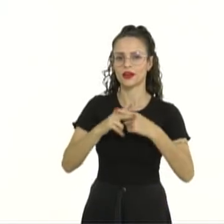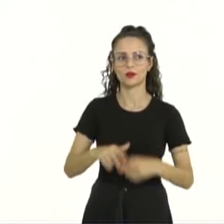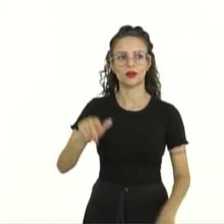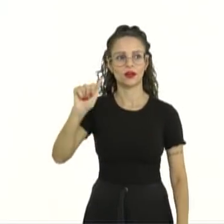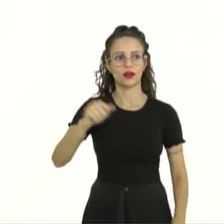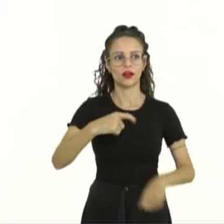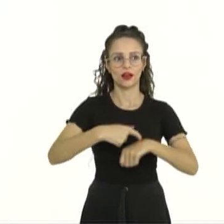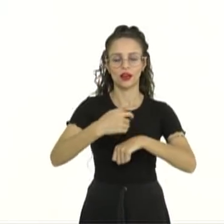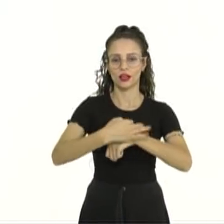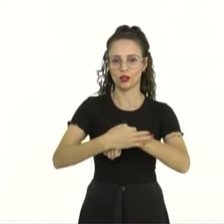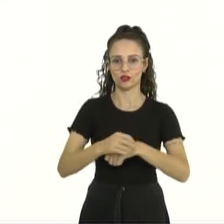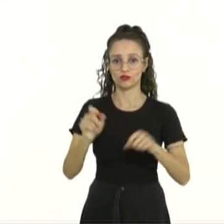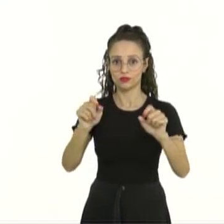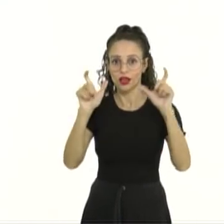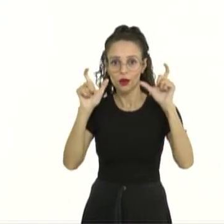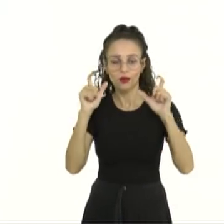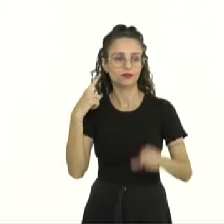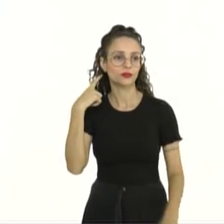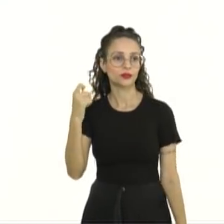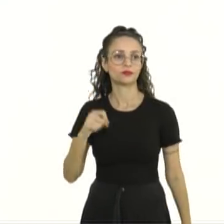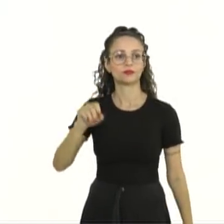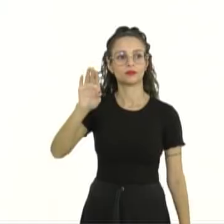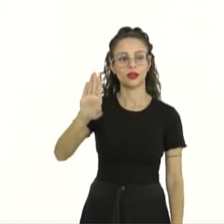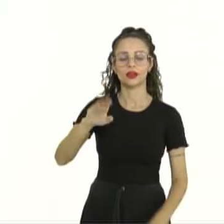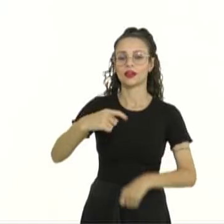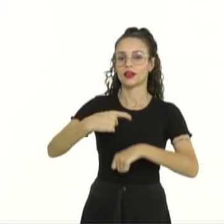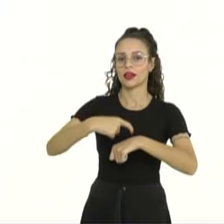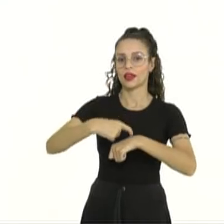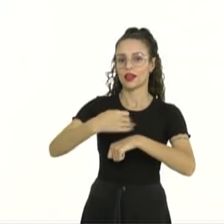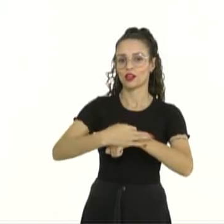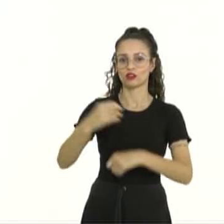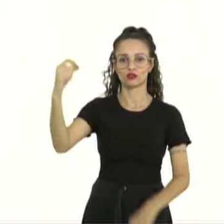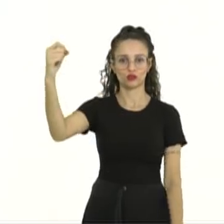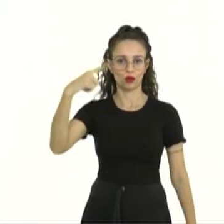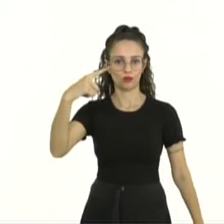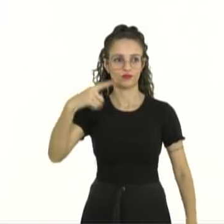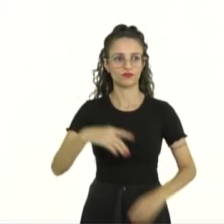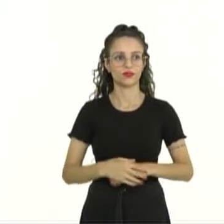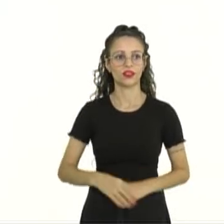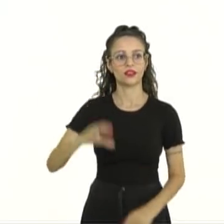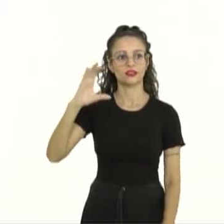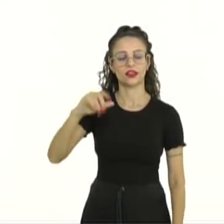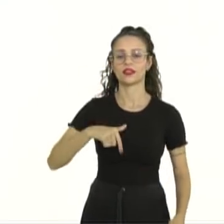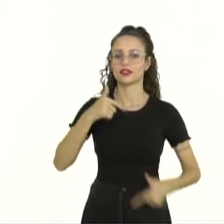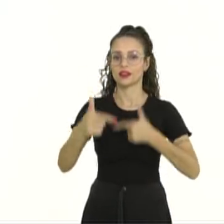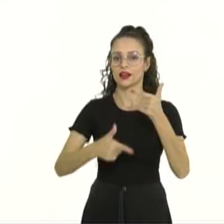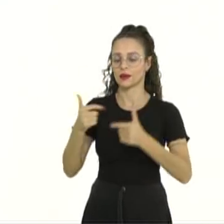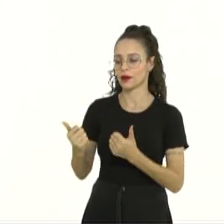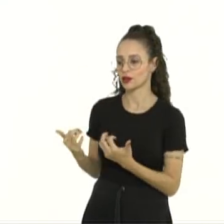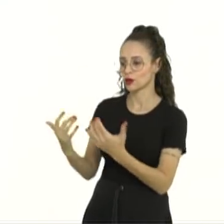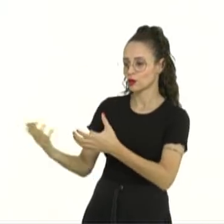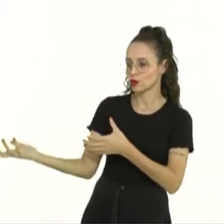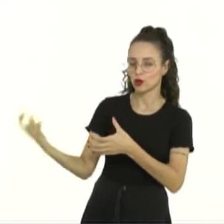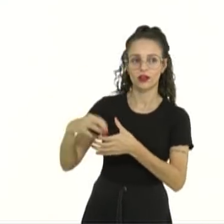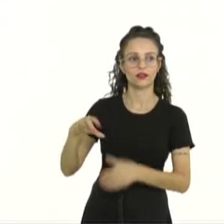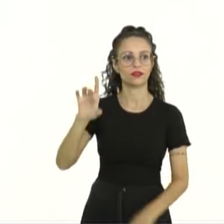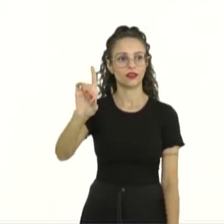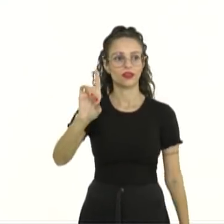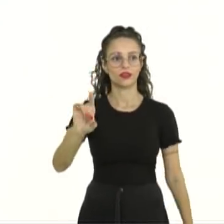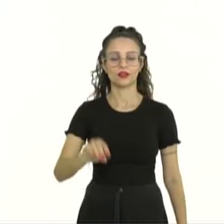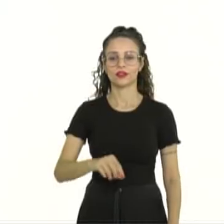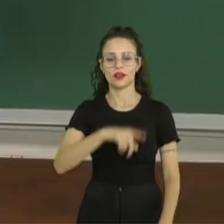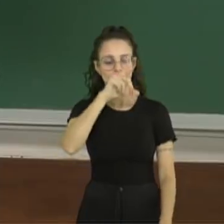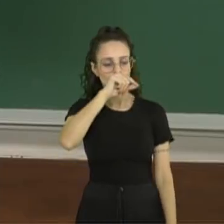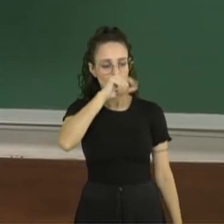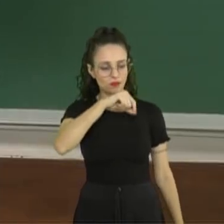o relógio do despertador. B, o relógio de sol. C, o trabalho da colheita. Não. Letra D, o cantar